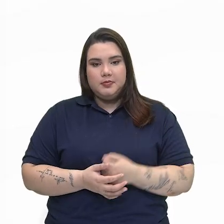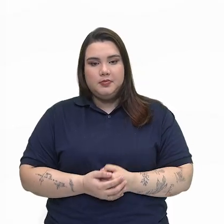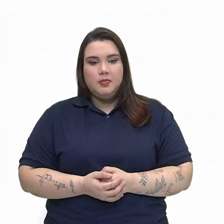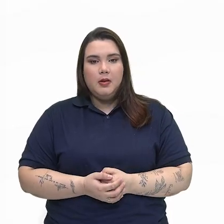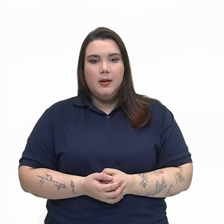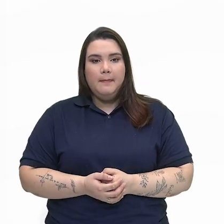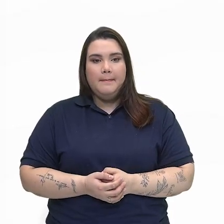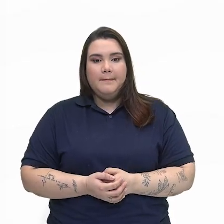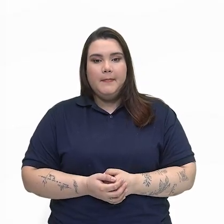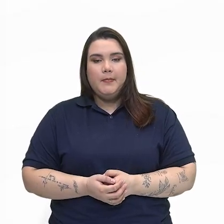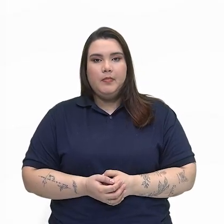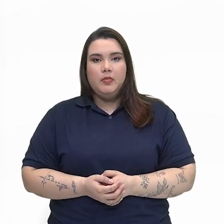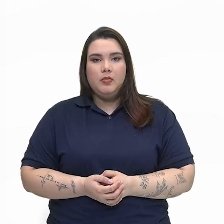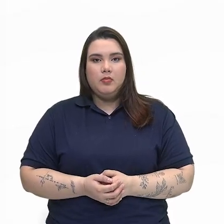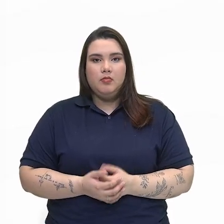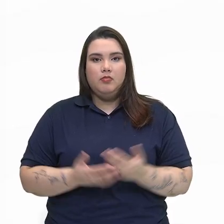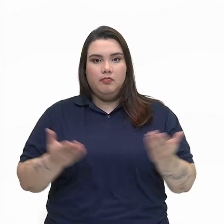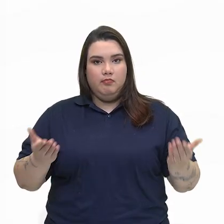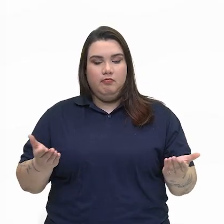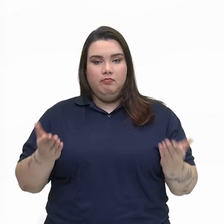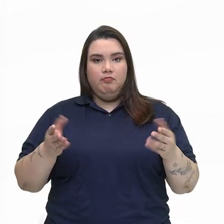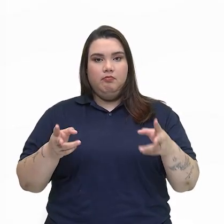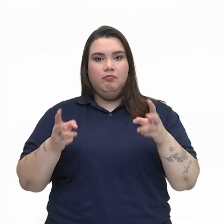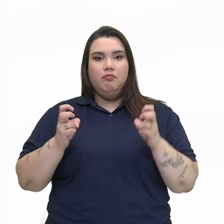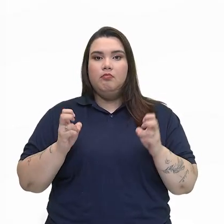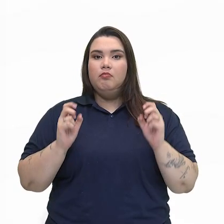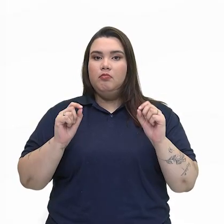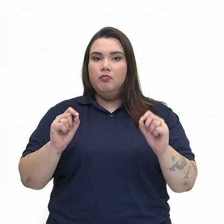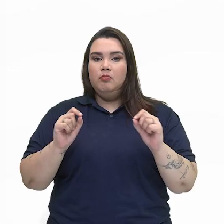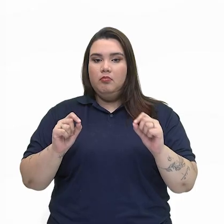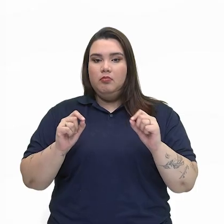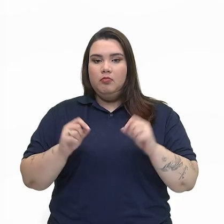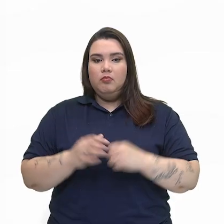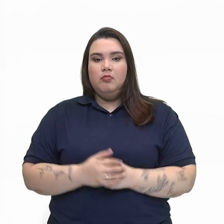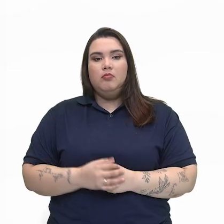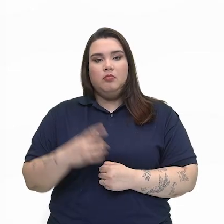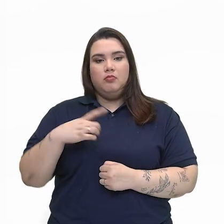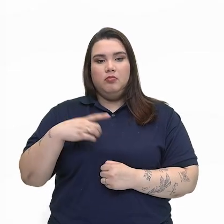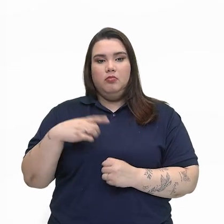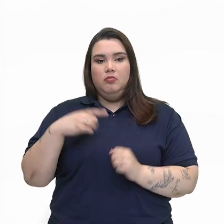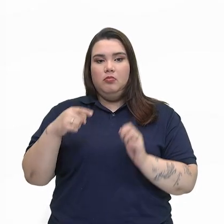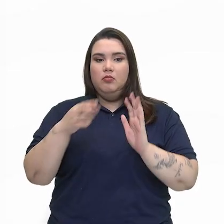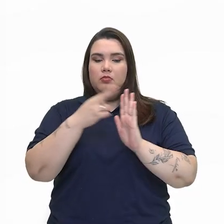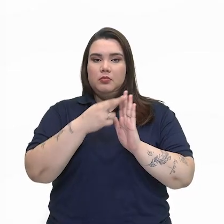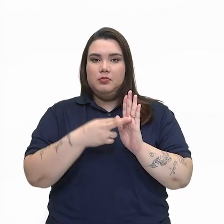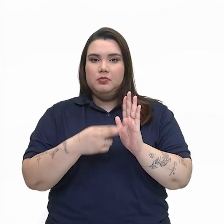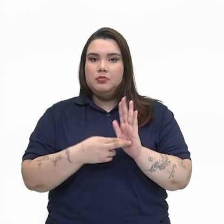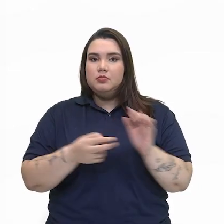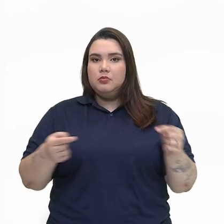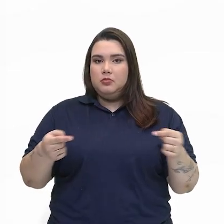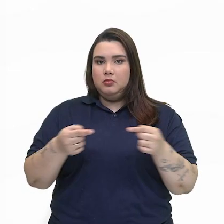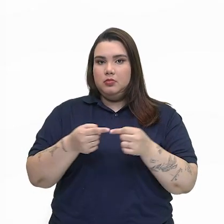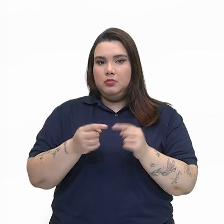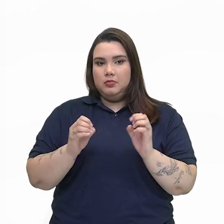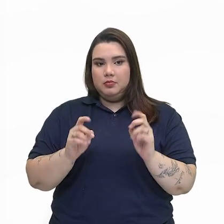6,7. E agora, vocês perceberam que há esta regra aí de